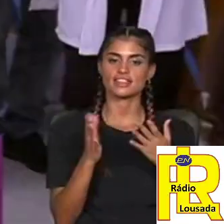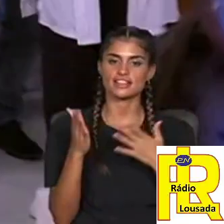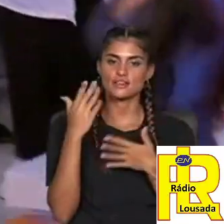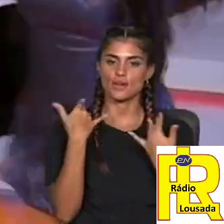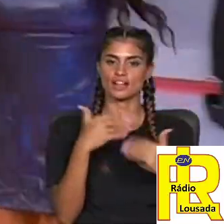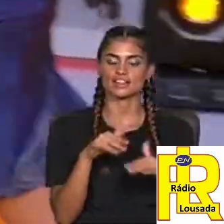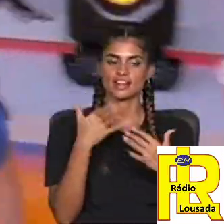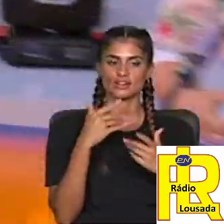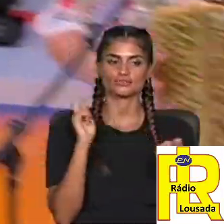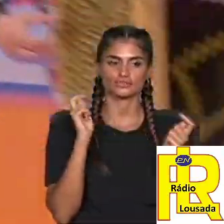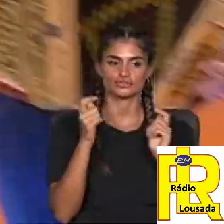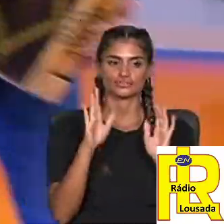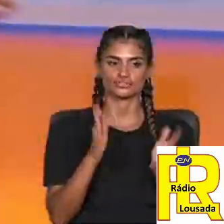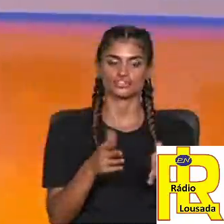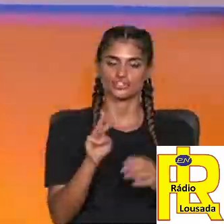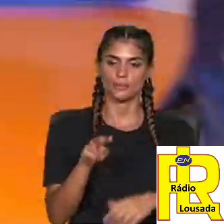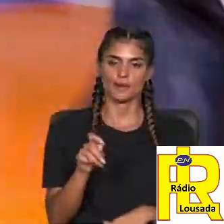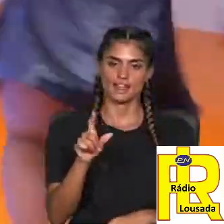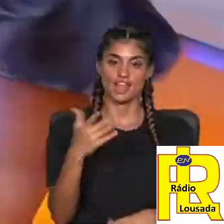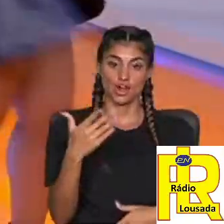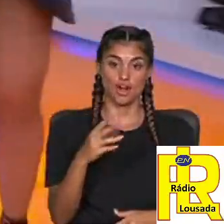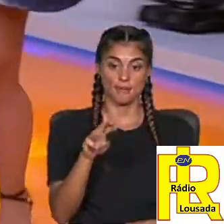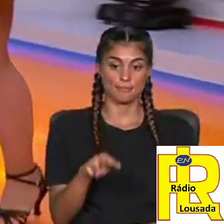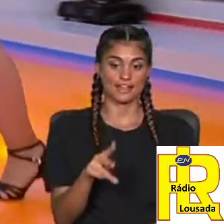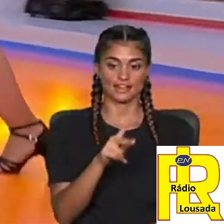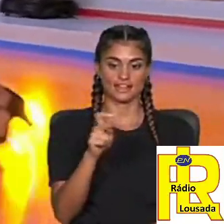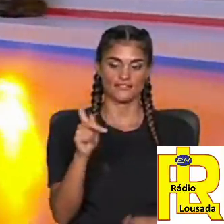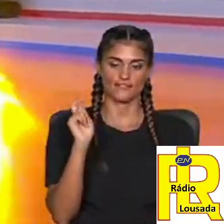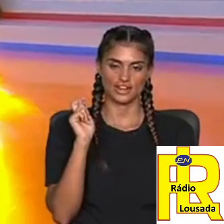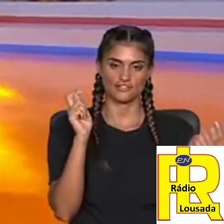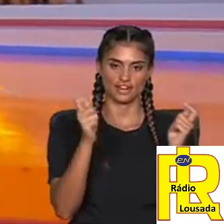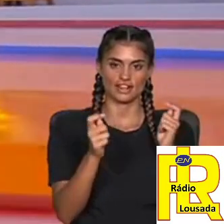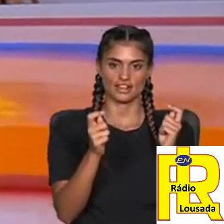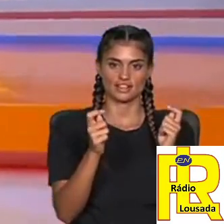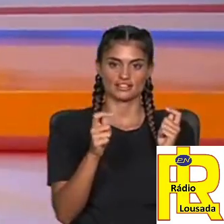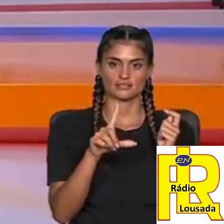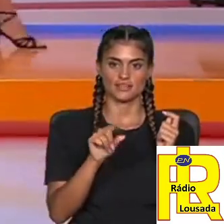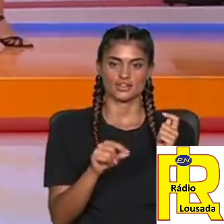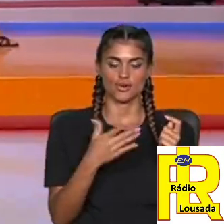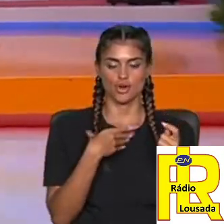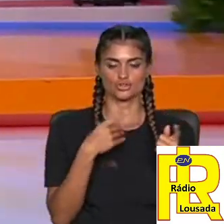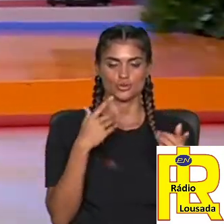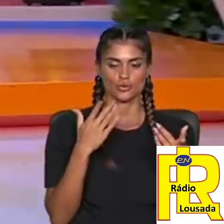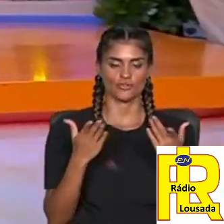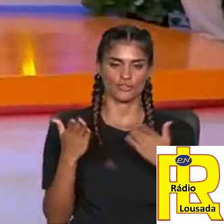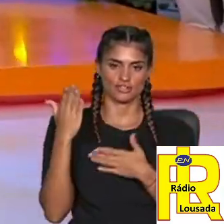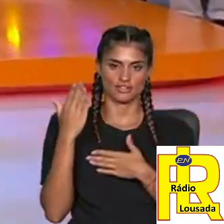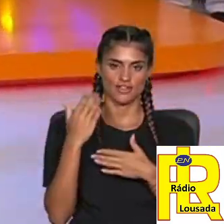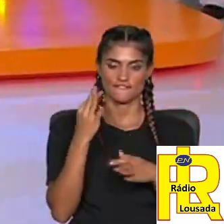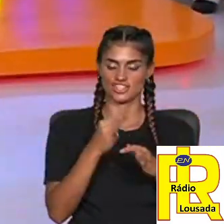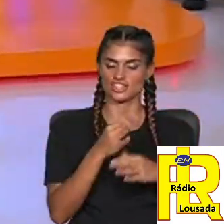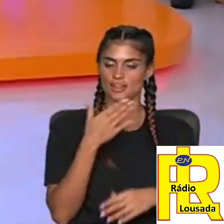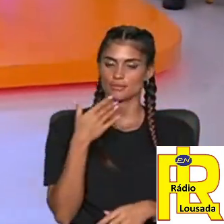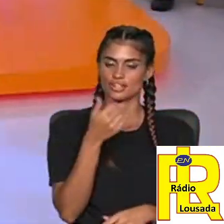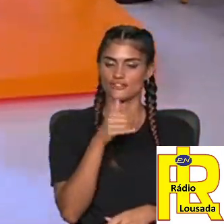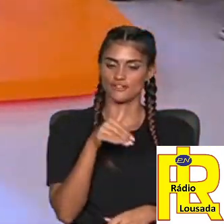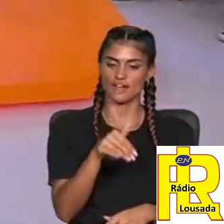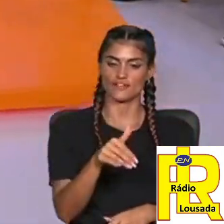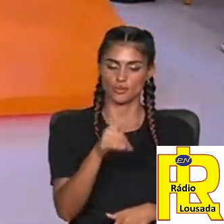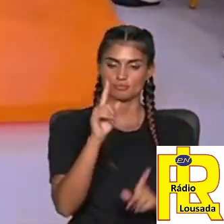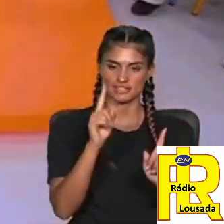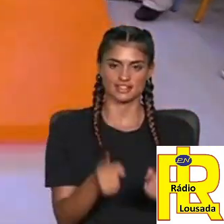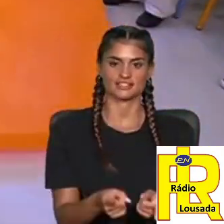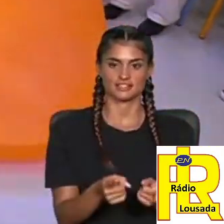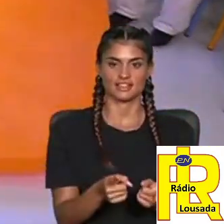com alegria. O Manel já virou, agora mira a Maria. Ora, mira, mira, mira, eu gosto de aqui mirar. A festa está bonita, o baile vai